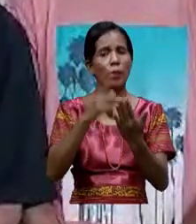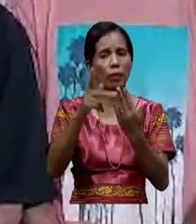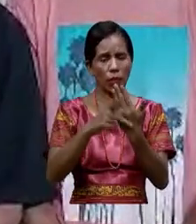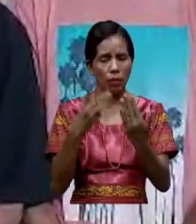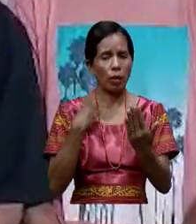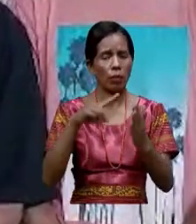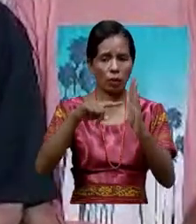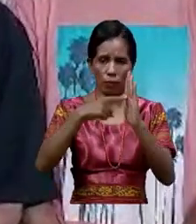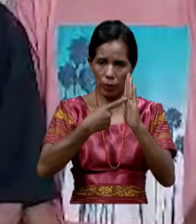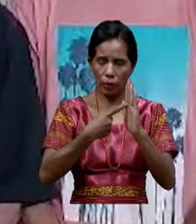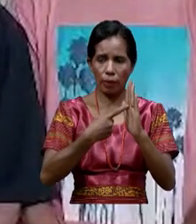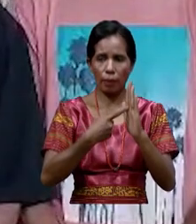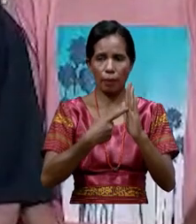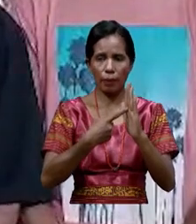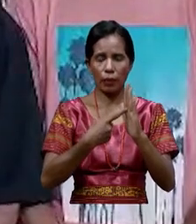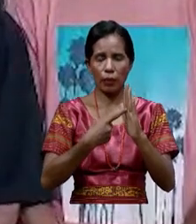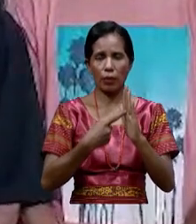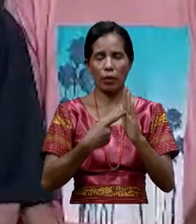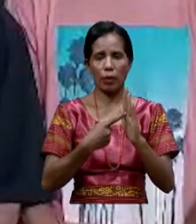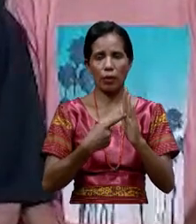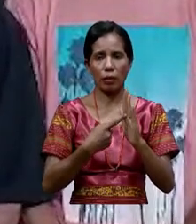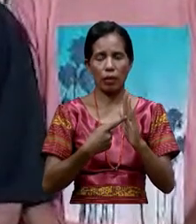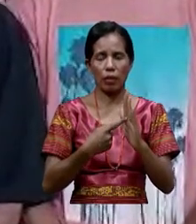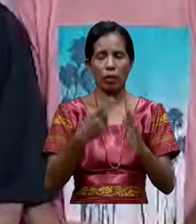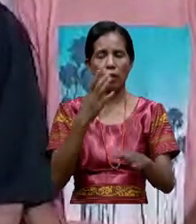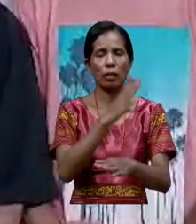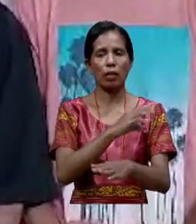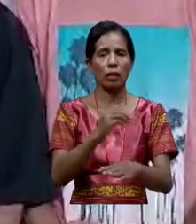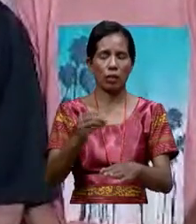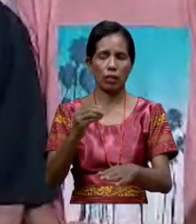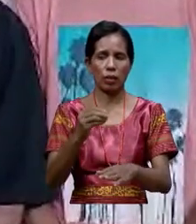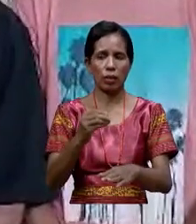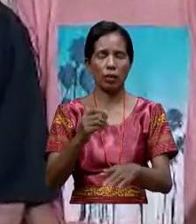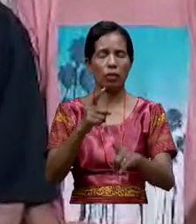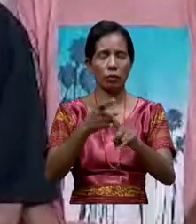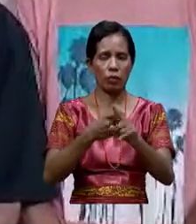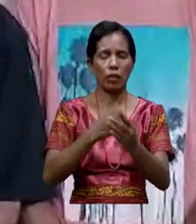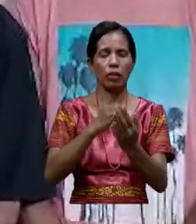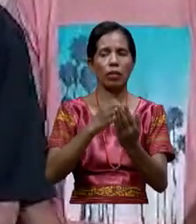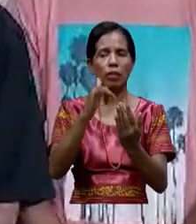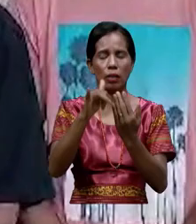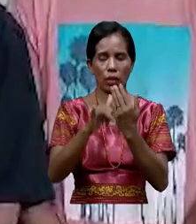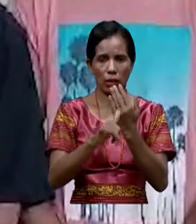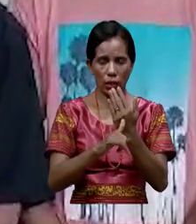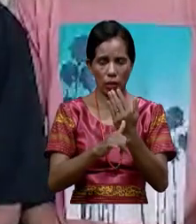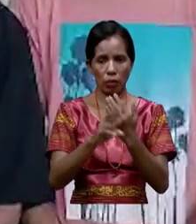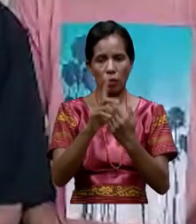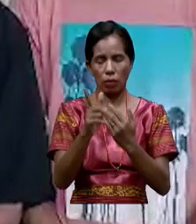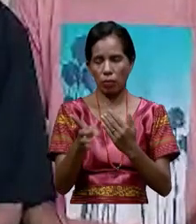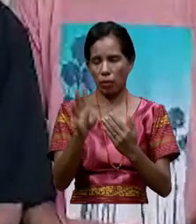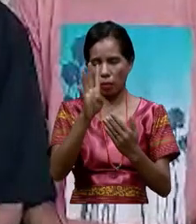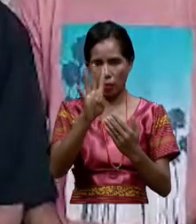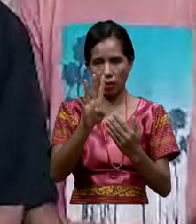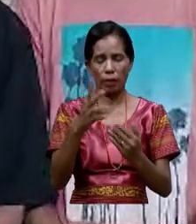rahu, que é de janeiro de 2024. Portanto,